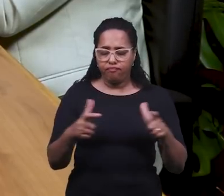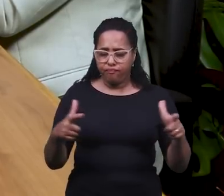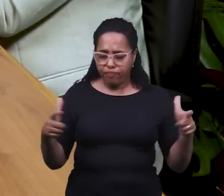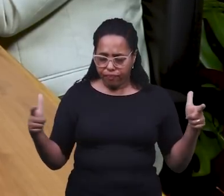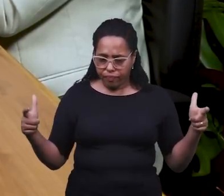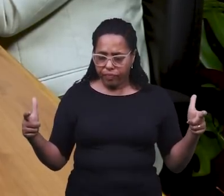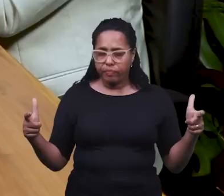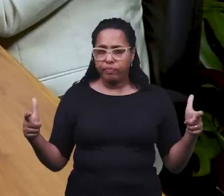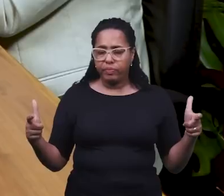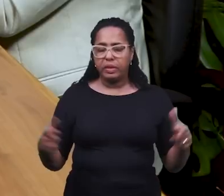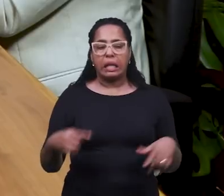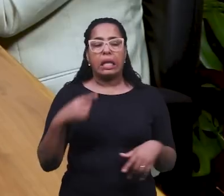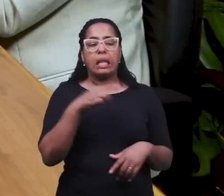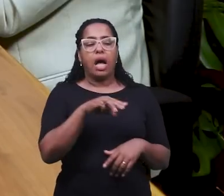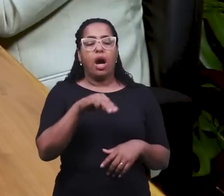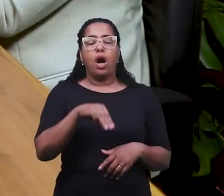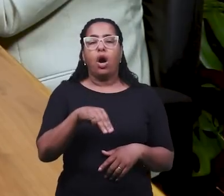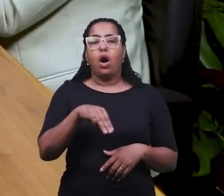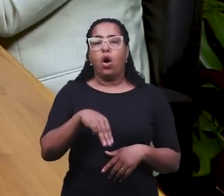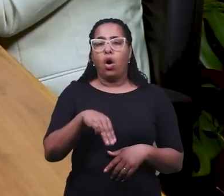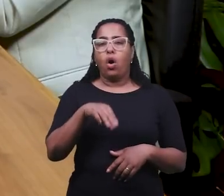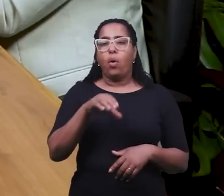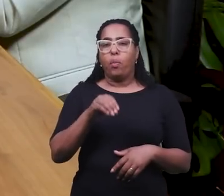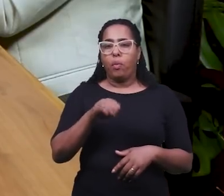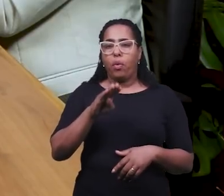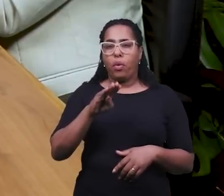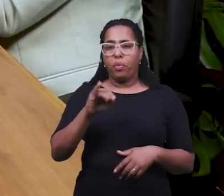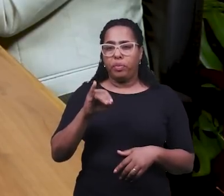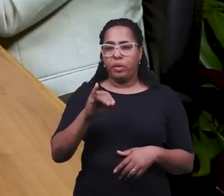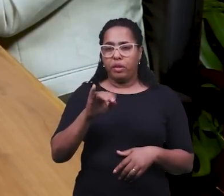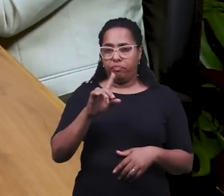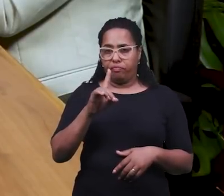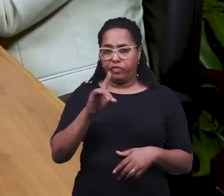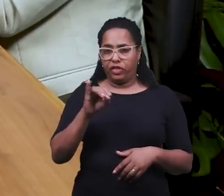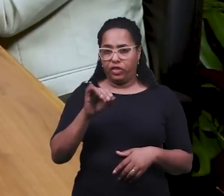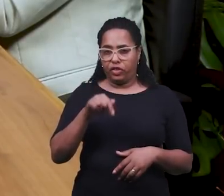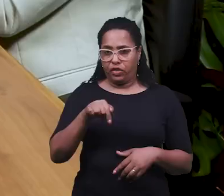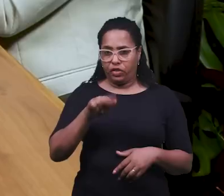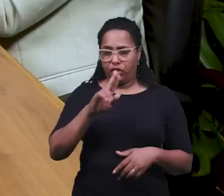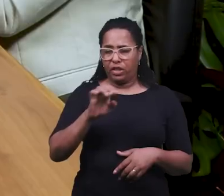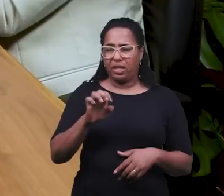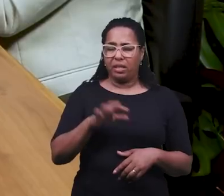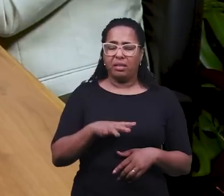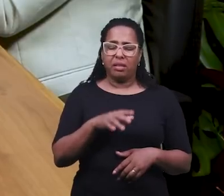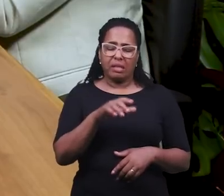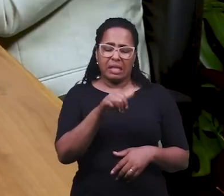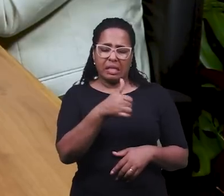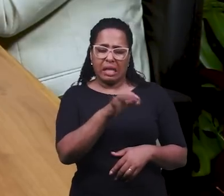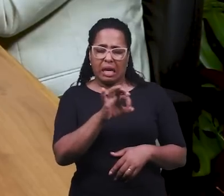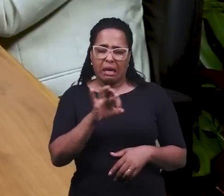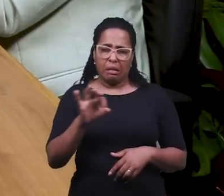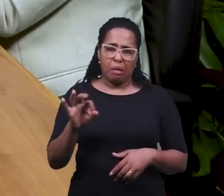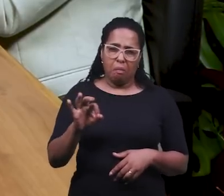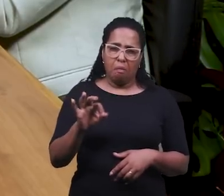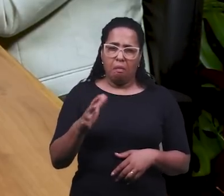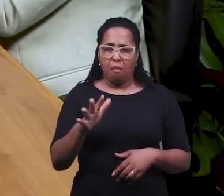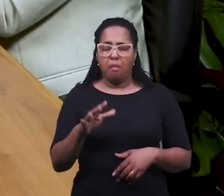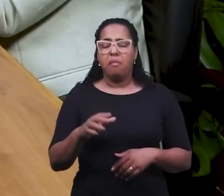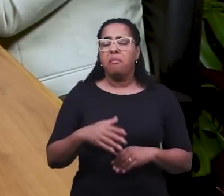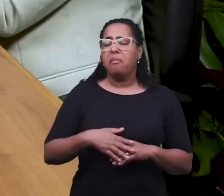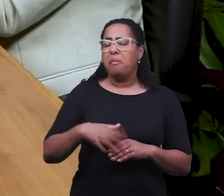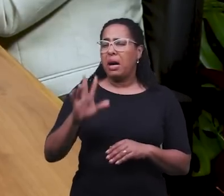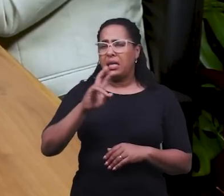cresceram. No caso, eu peguei Moby Dick com 54 pessoas, Marcelo era ungido, depois passei para